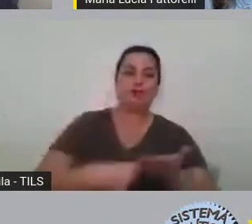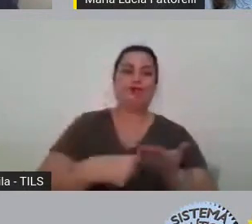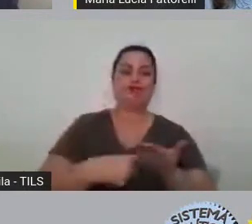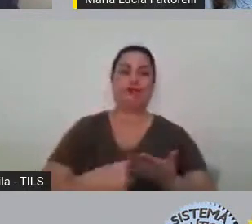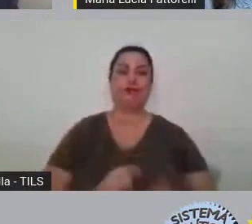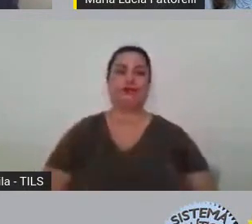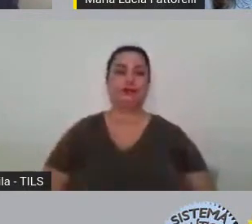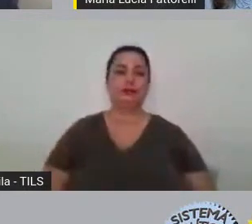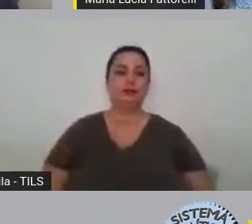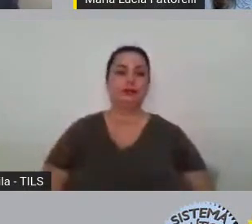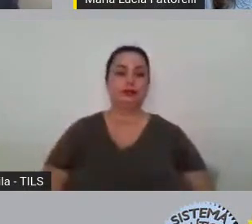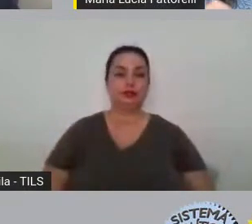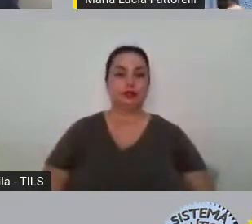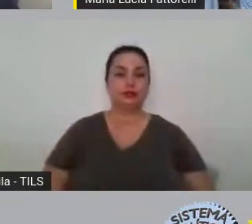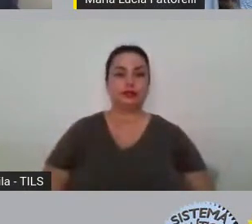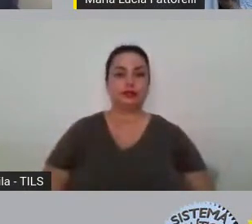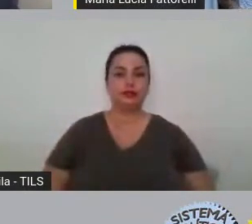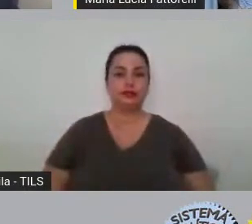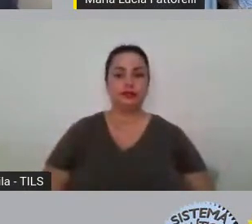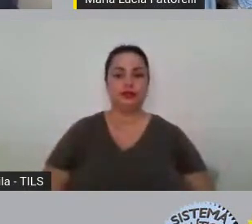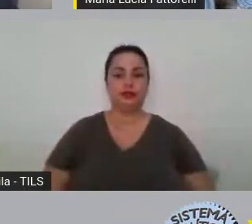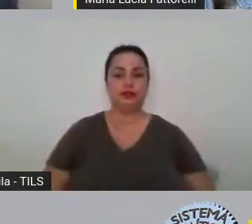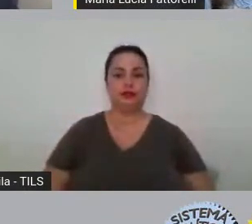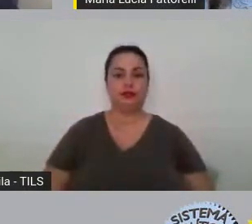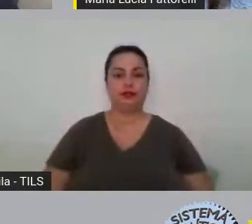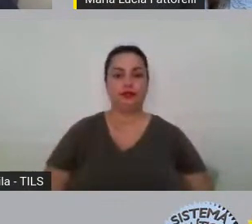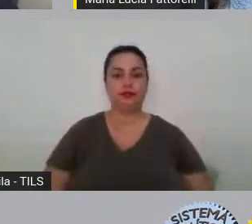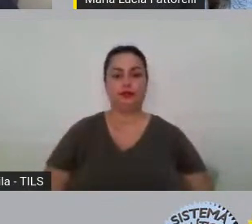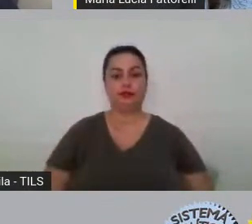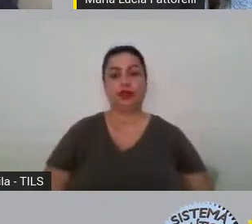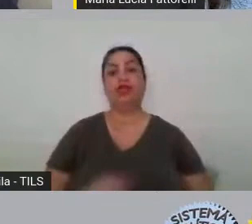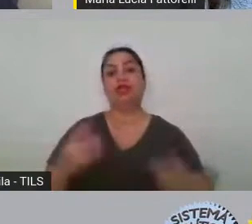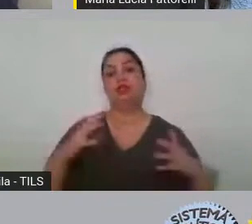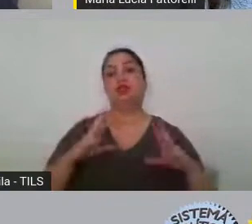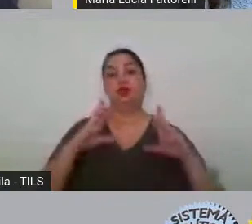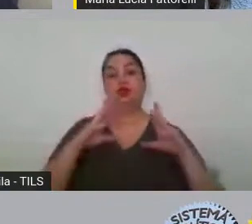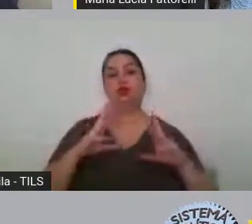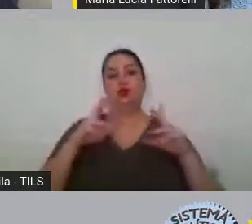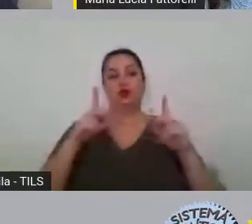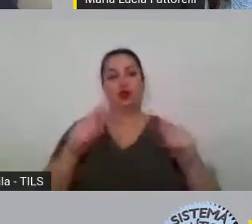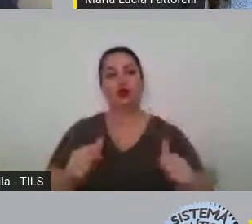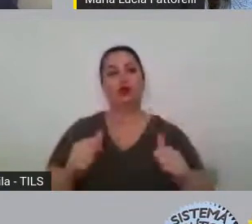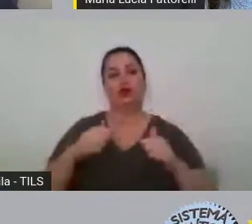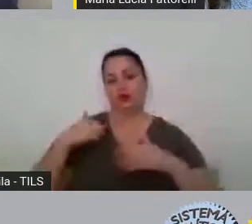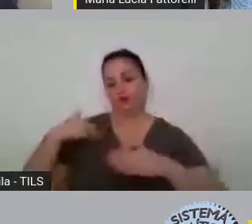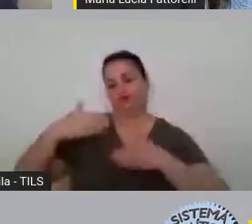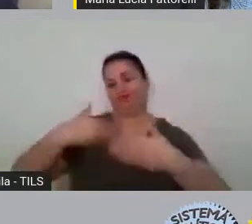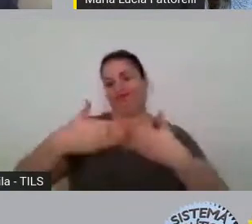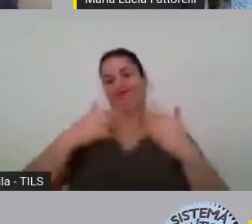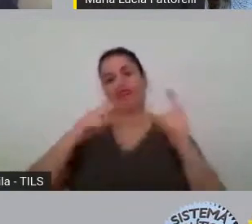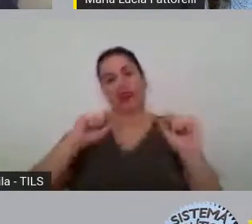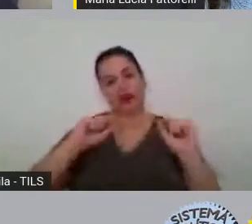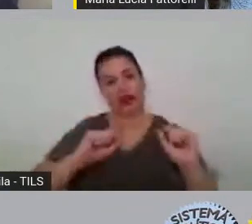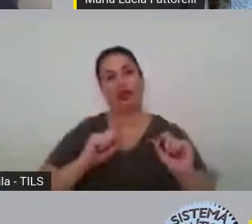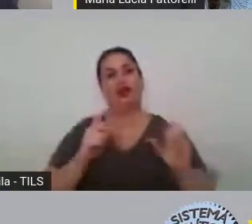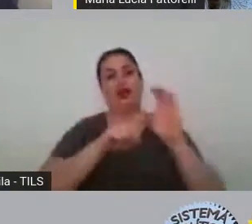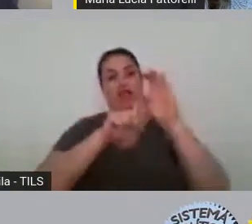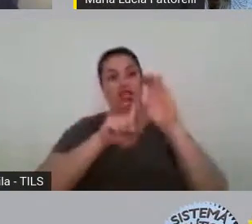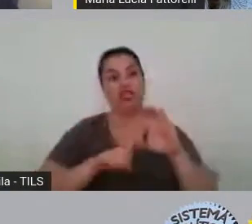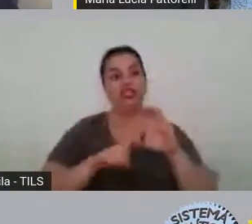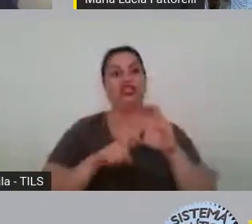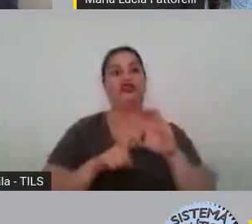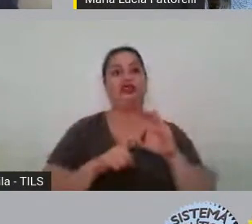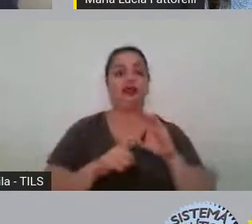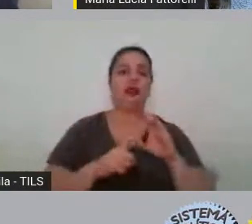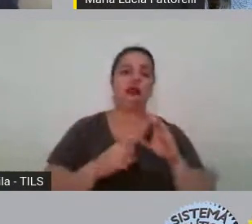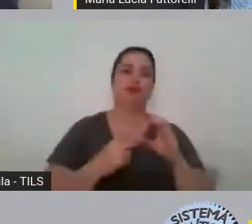mesmo, todo esse processo de endividamento externo, essa charge mostra exatamente que é o quê? O endividamento, a destruição do